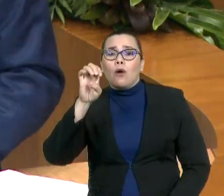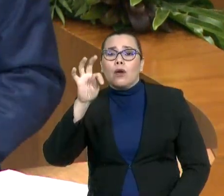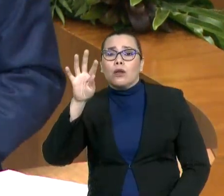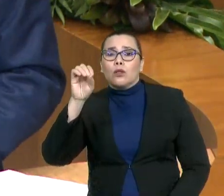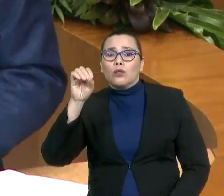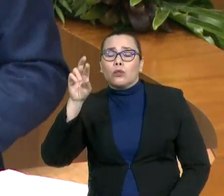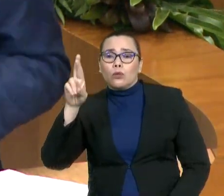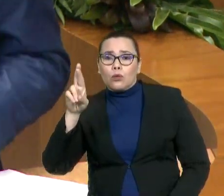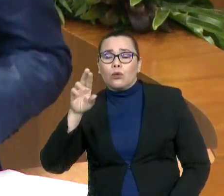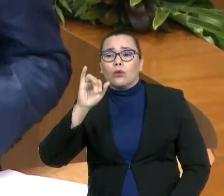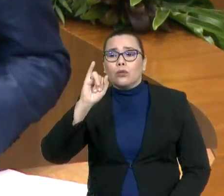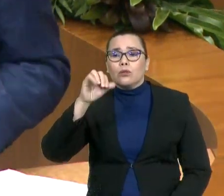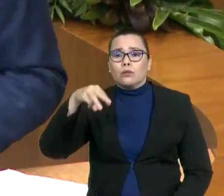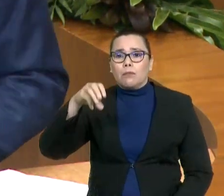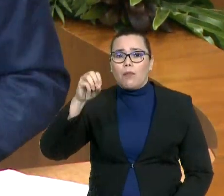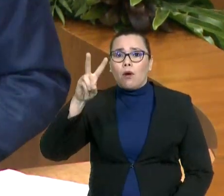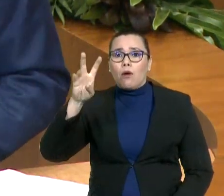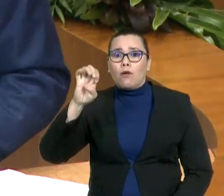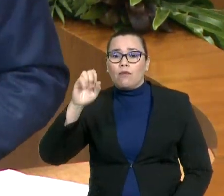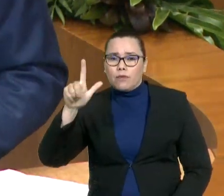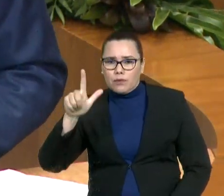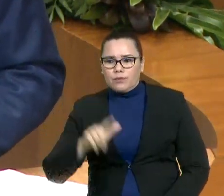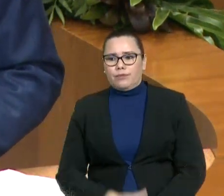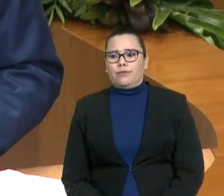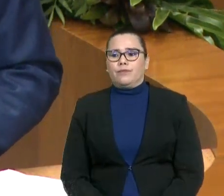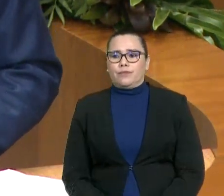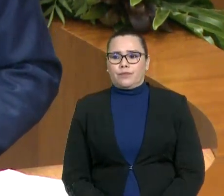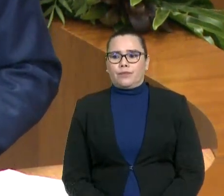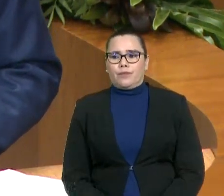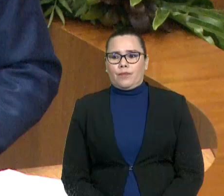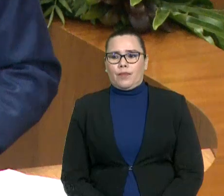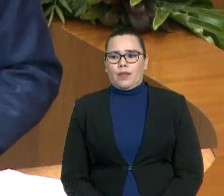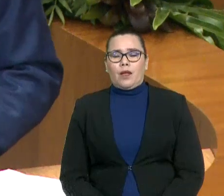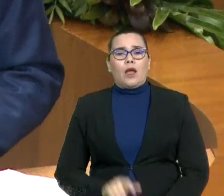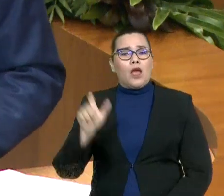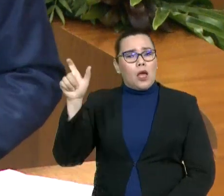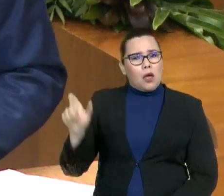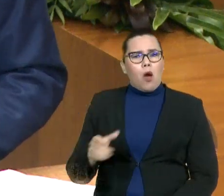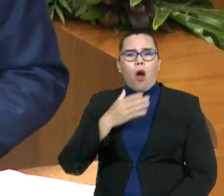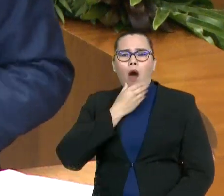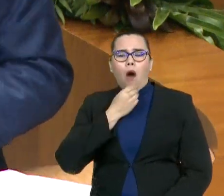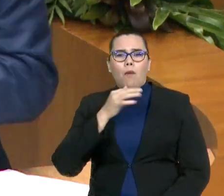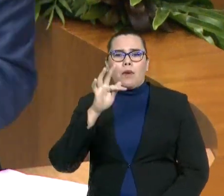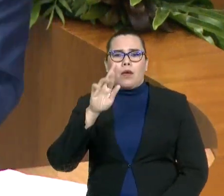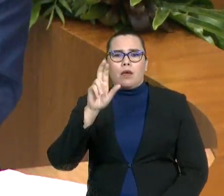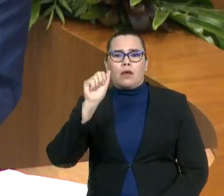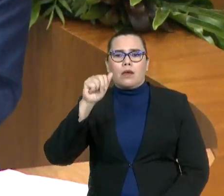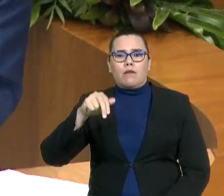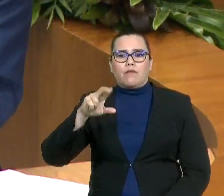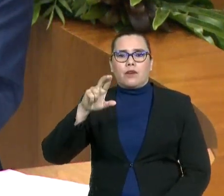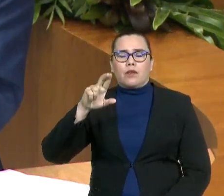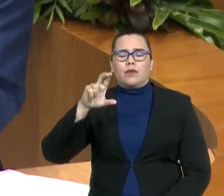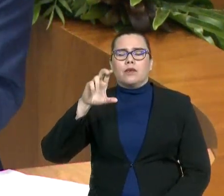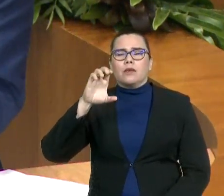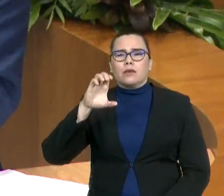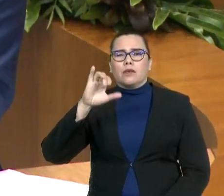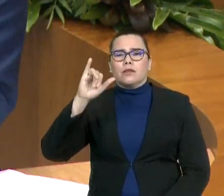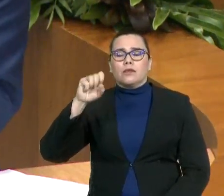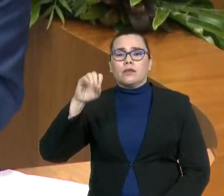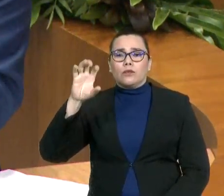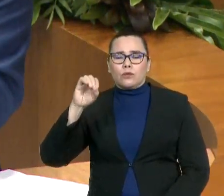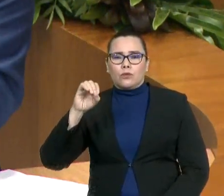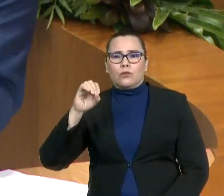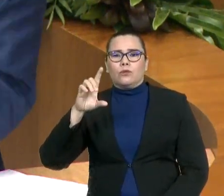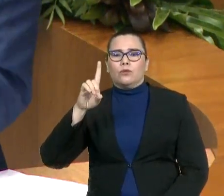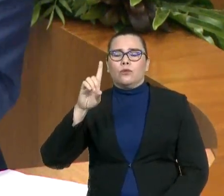ainda, e ela foi idealizada pelo corretor Francisco do Ailibe e contou com a presença do presidente do